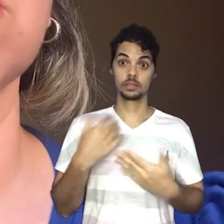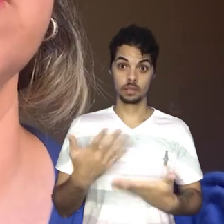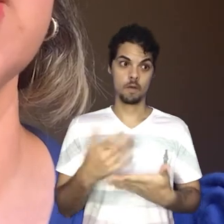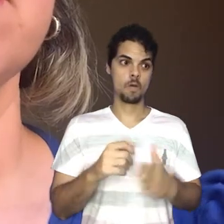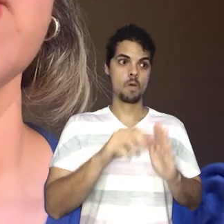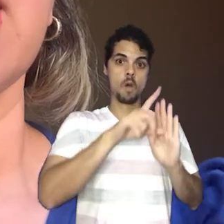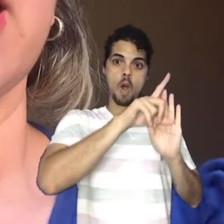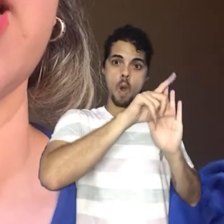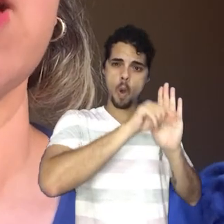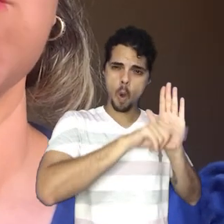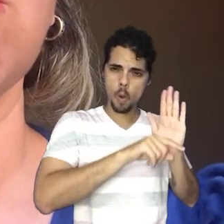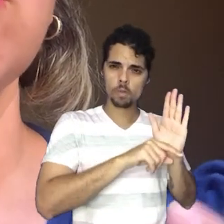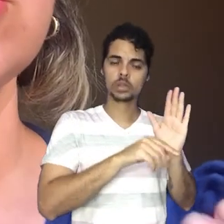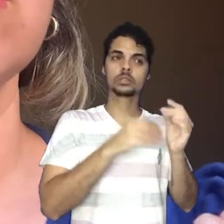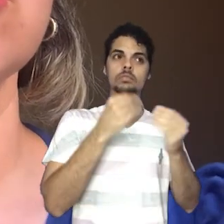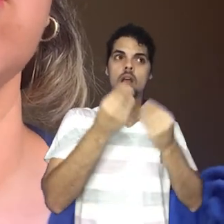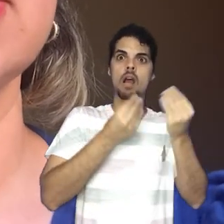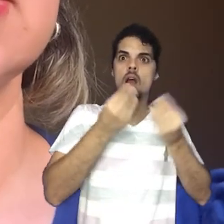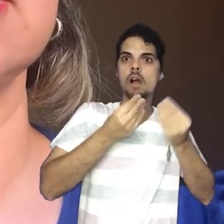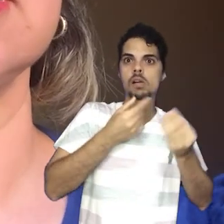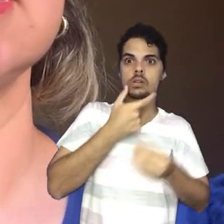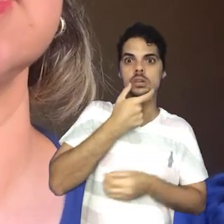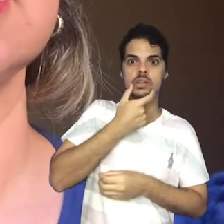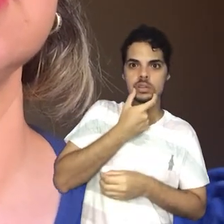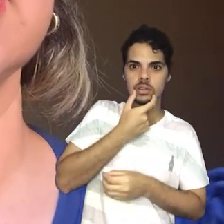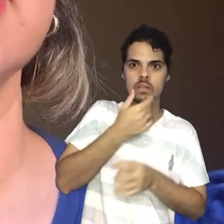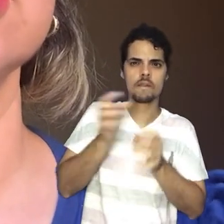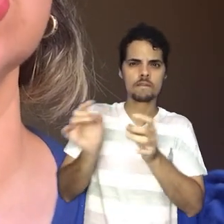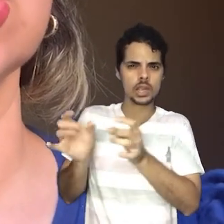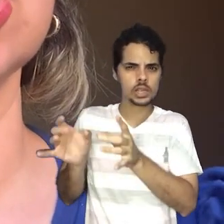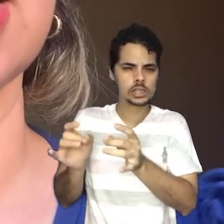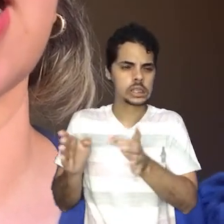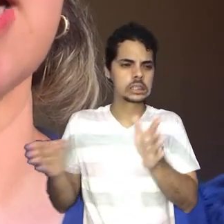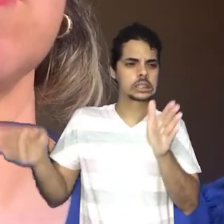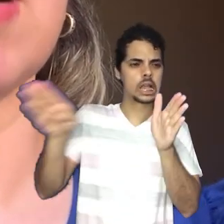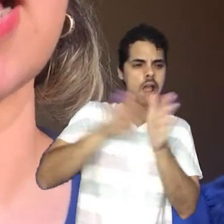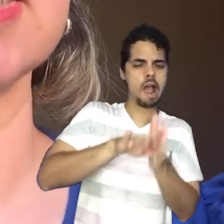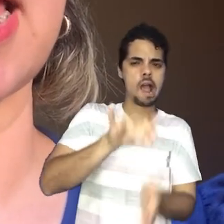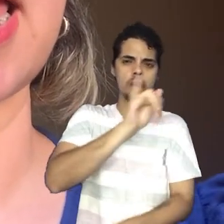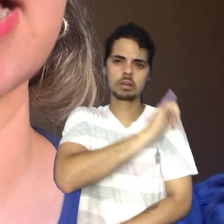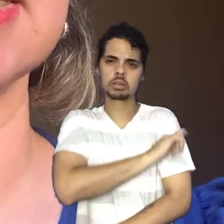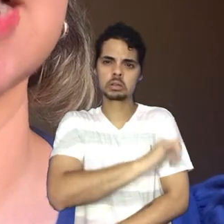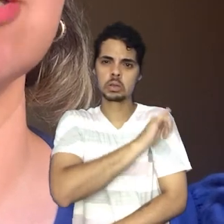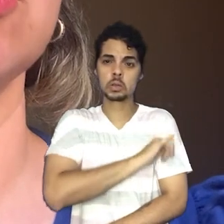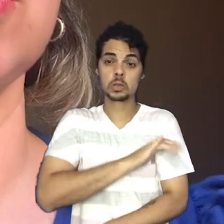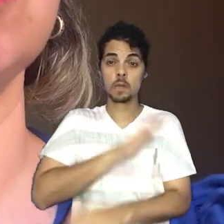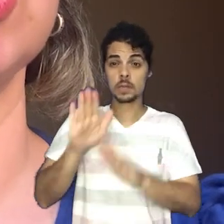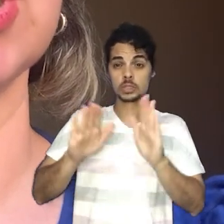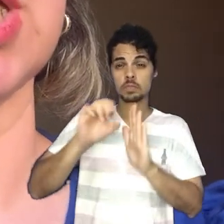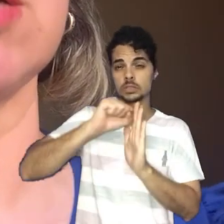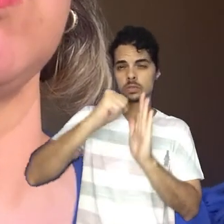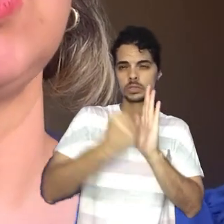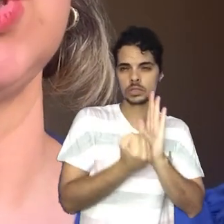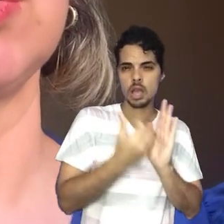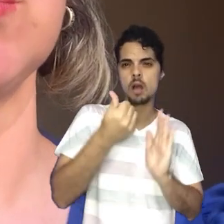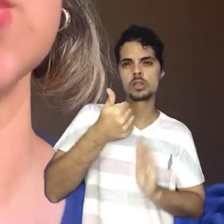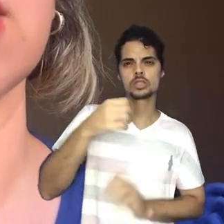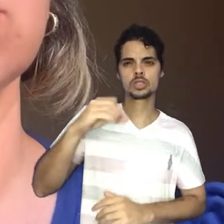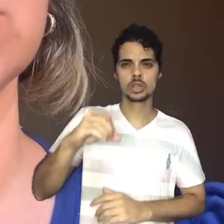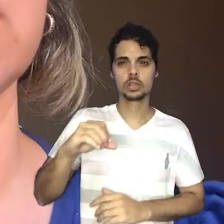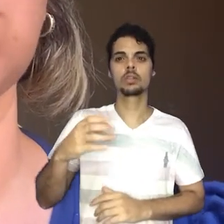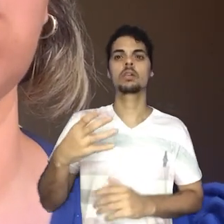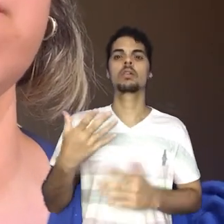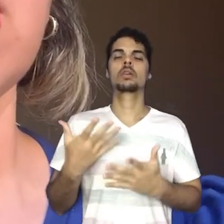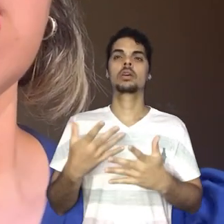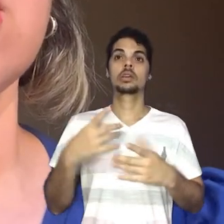é sobre como que os comerciantes ingleses chegaram até a cidade do Rio de Janeiro no início do